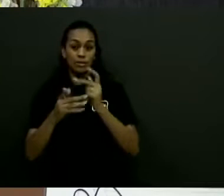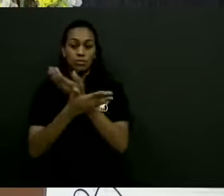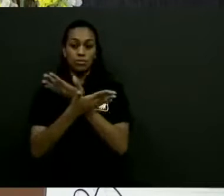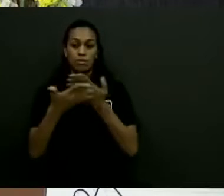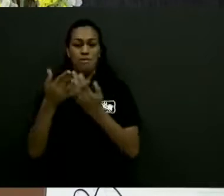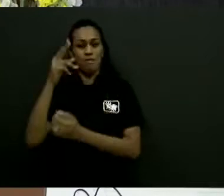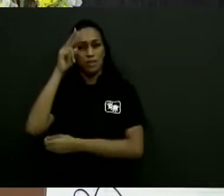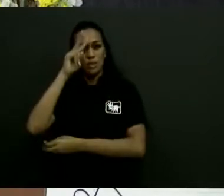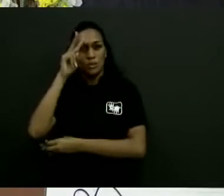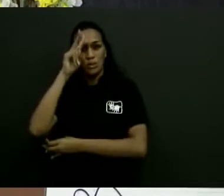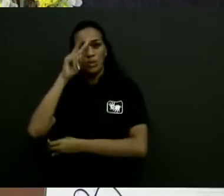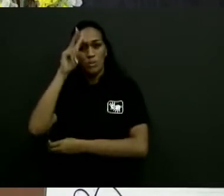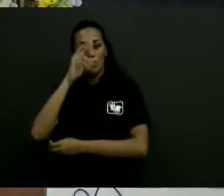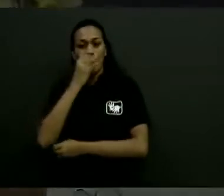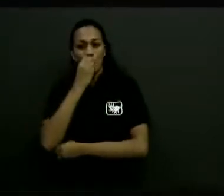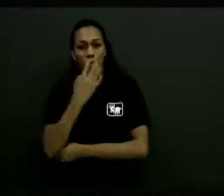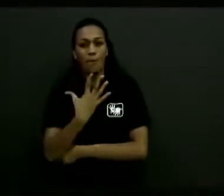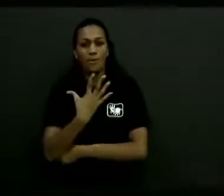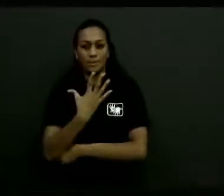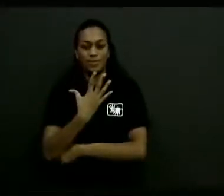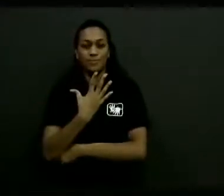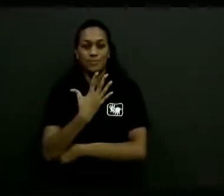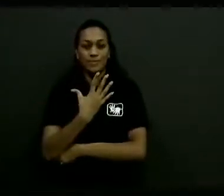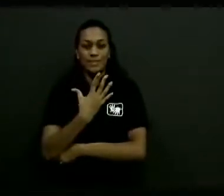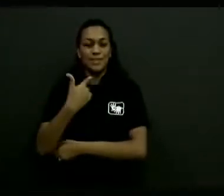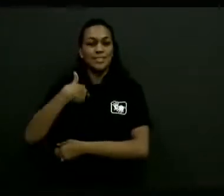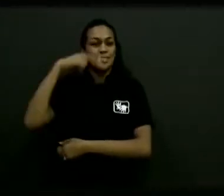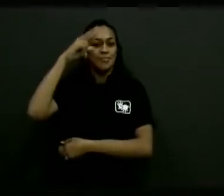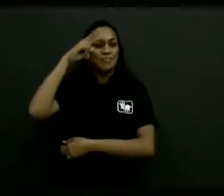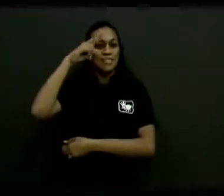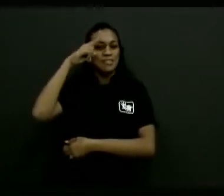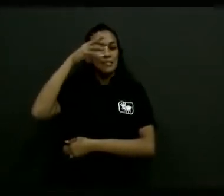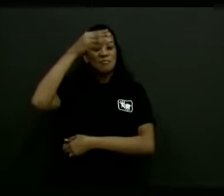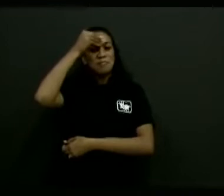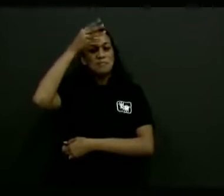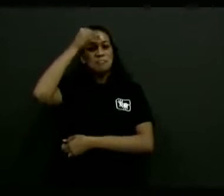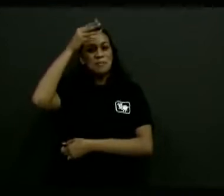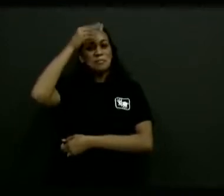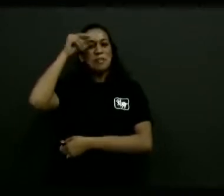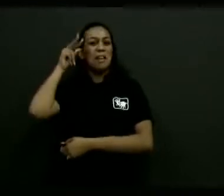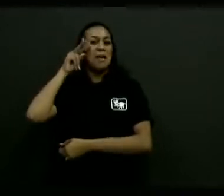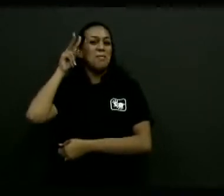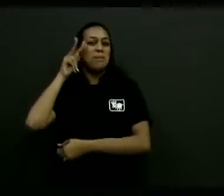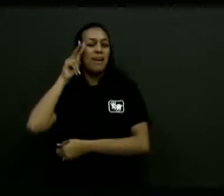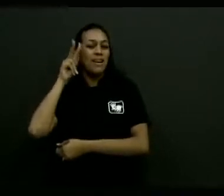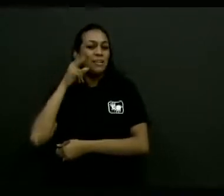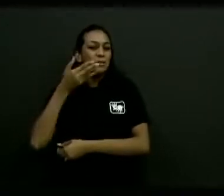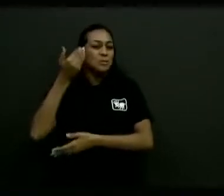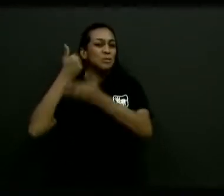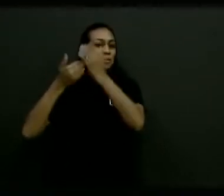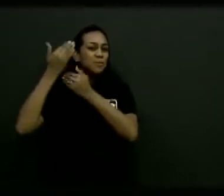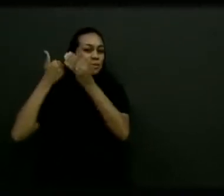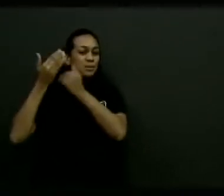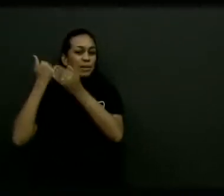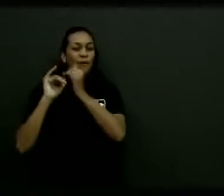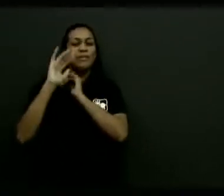Essas histórias são muito boas, cara. Eu fiquei aqui imaginando. É a hora que você olhou aquele pedaço de carne lá e ficou todo